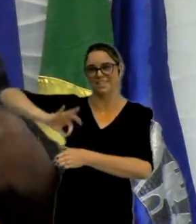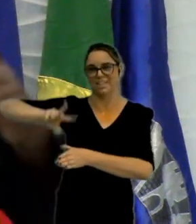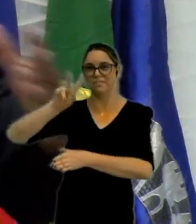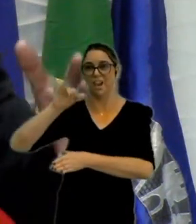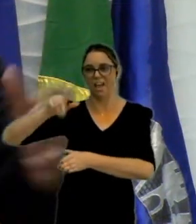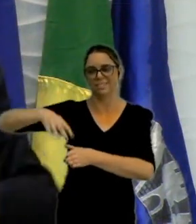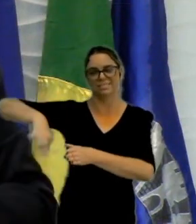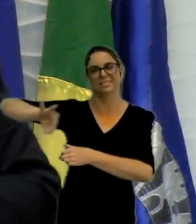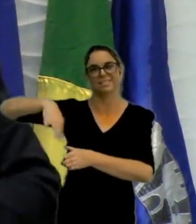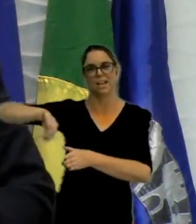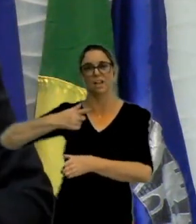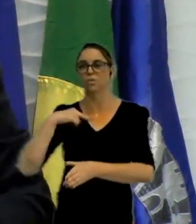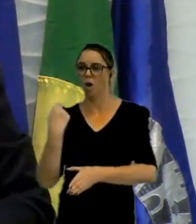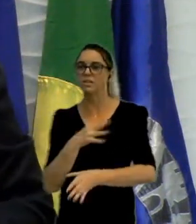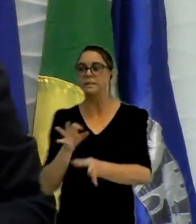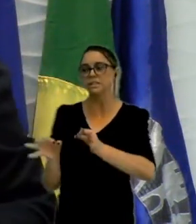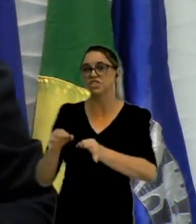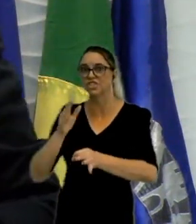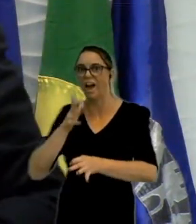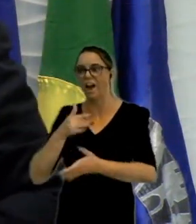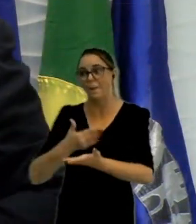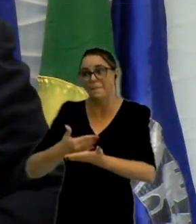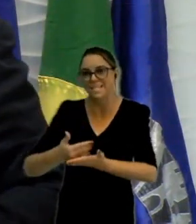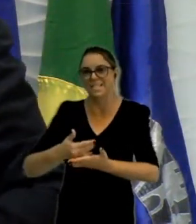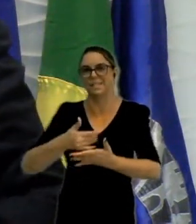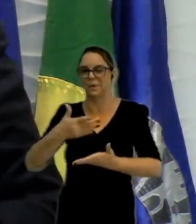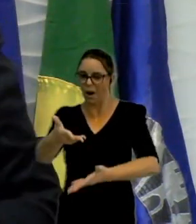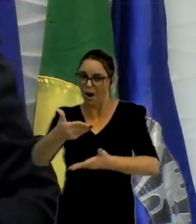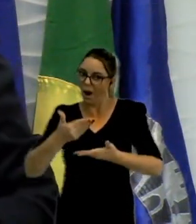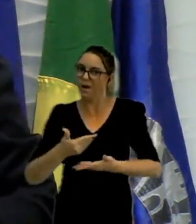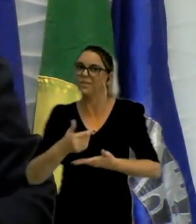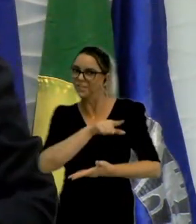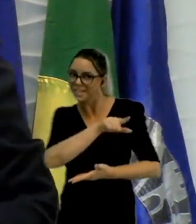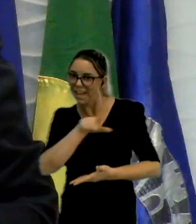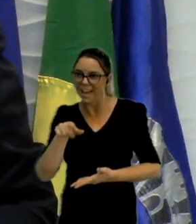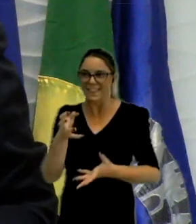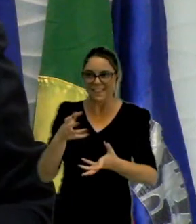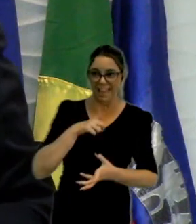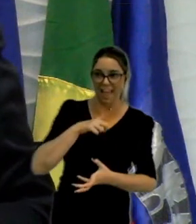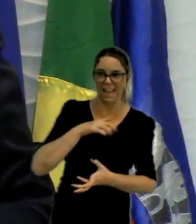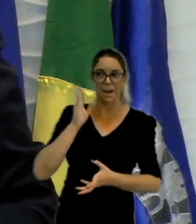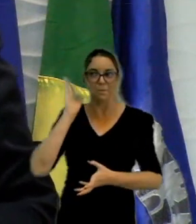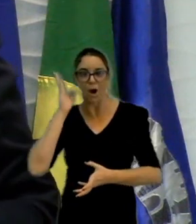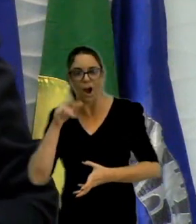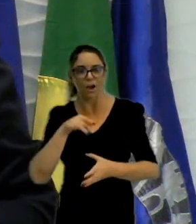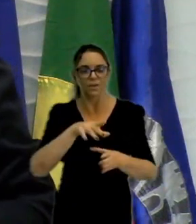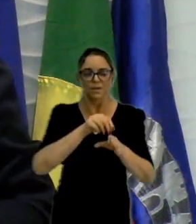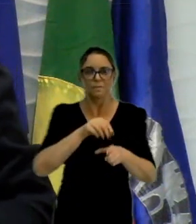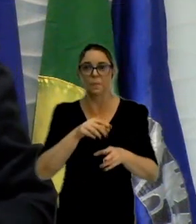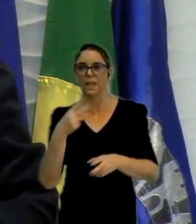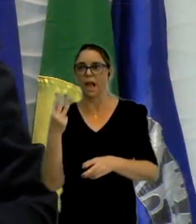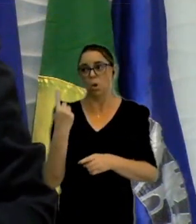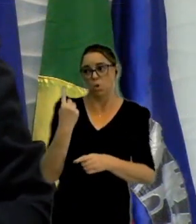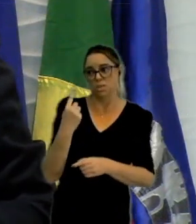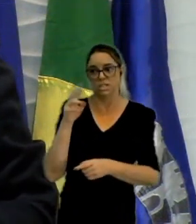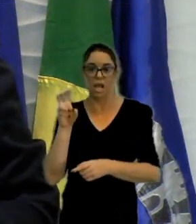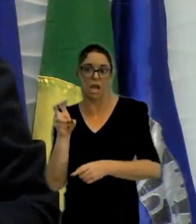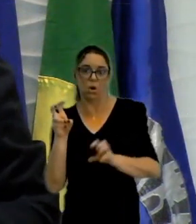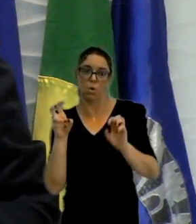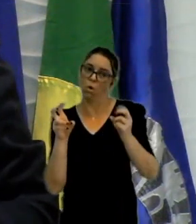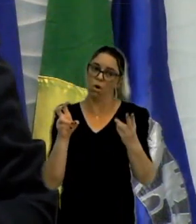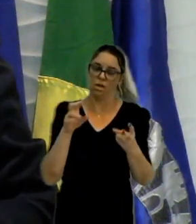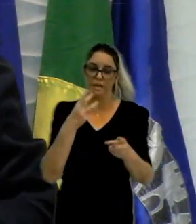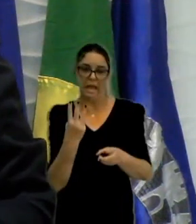preparando, convidando. O pessoal já vai preparando o Jerico aí. E tem muito canto que um Jerico é 5, 3 é 10.